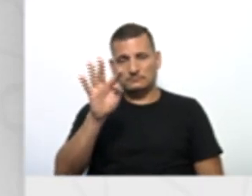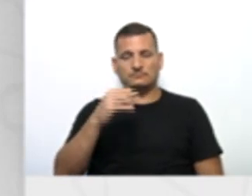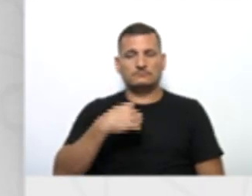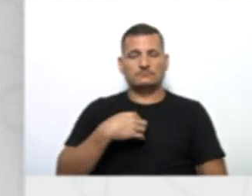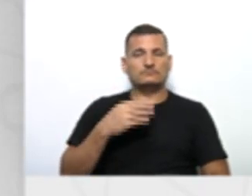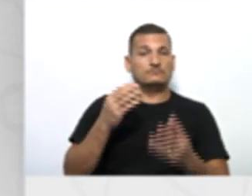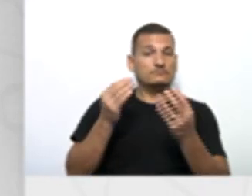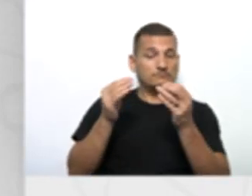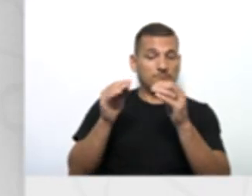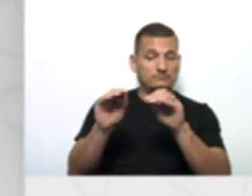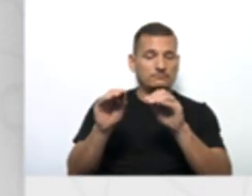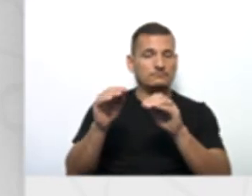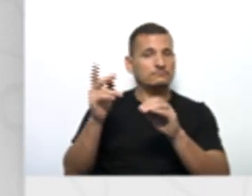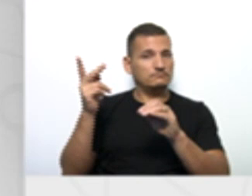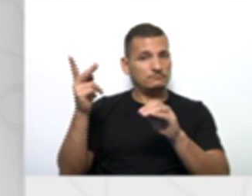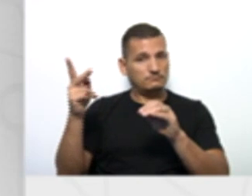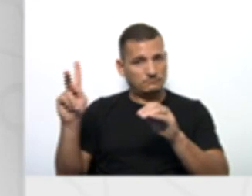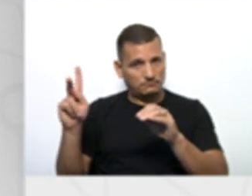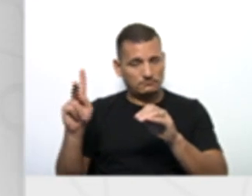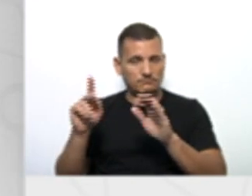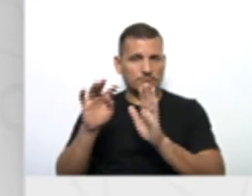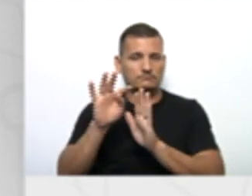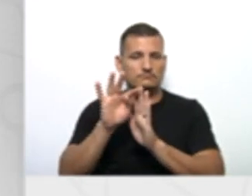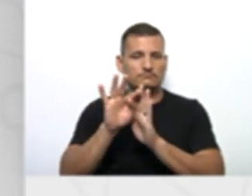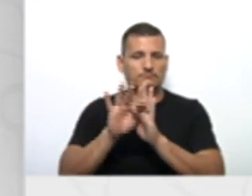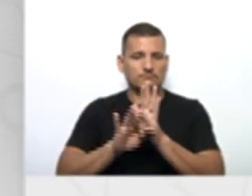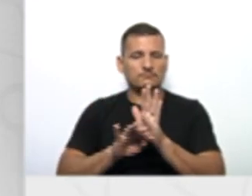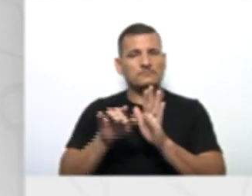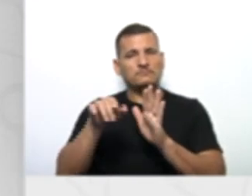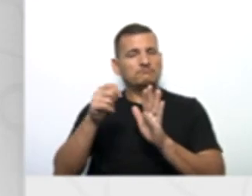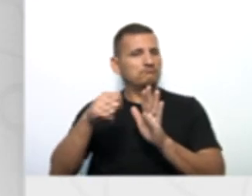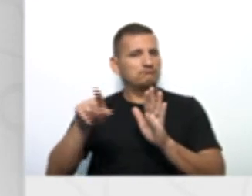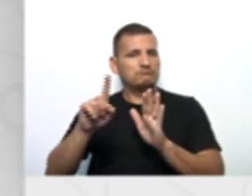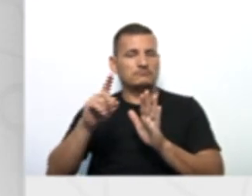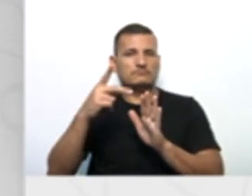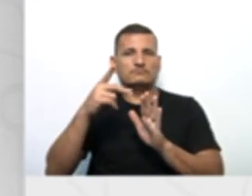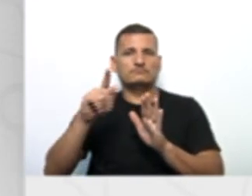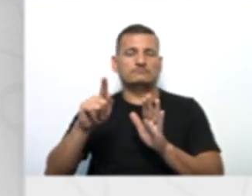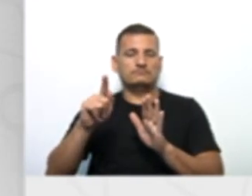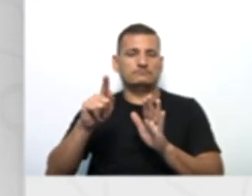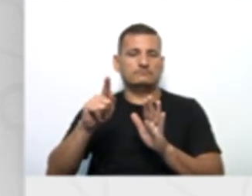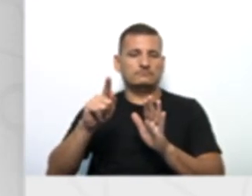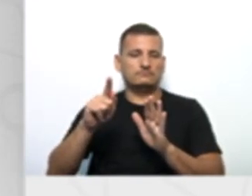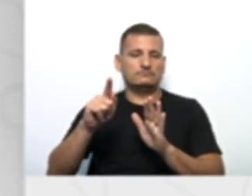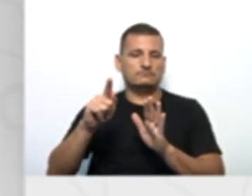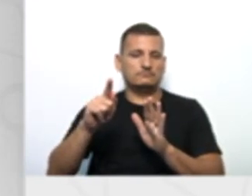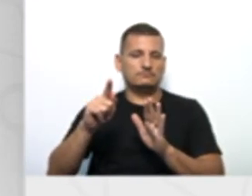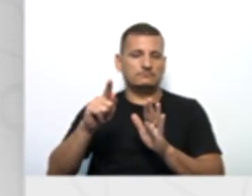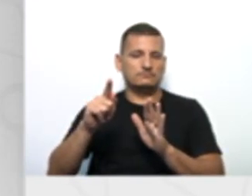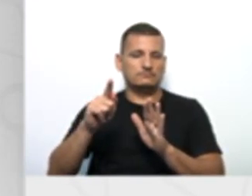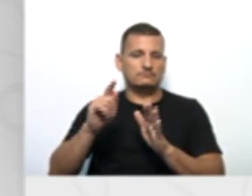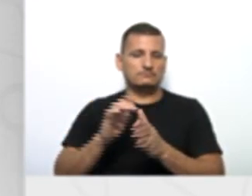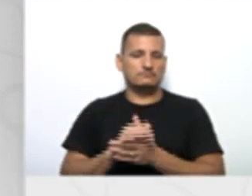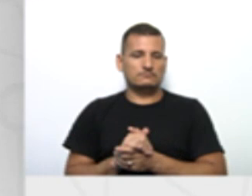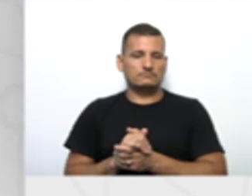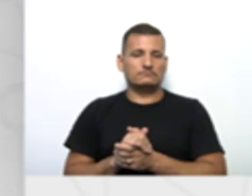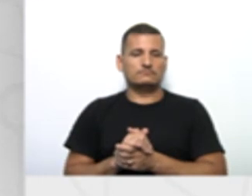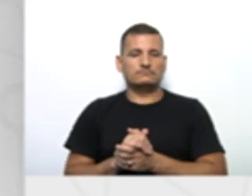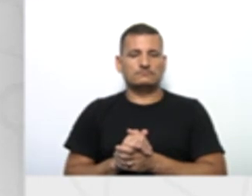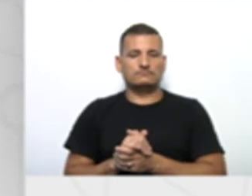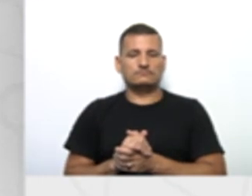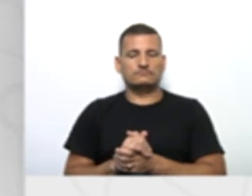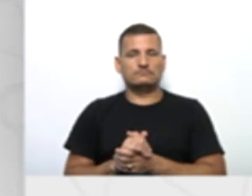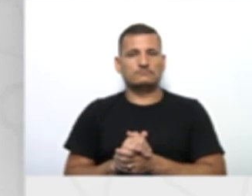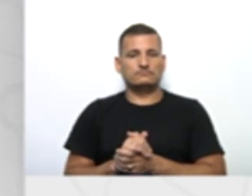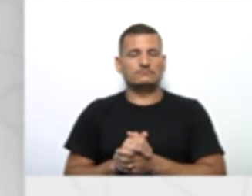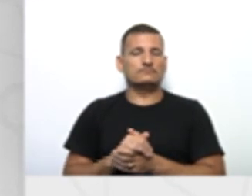alguém. Nesse caso, eu não vou precisar dizer a página, só digo o autor e o ano. E faço a construção do texto, da